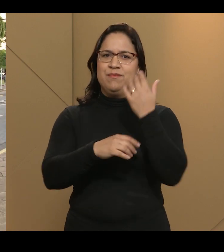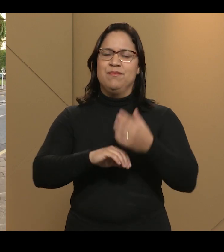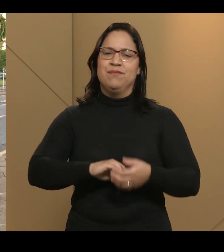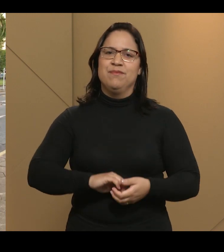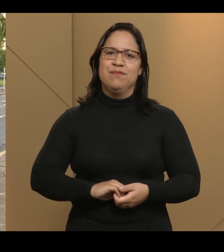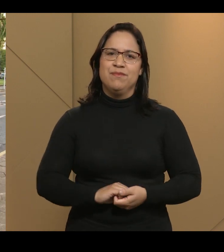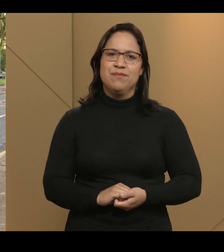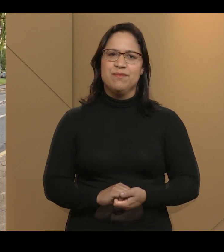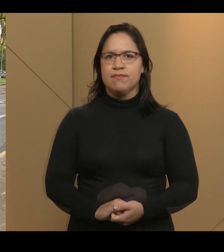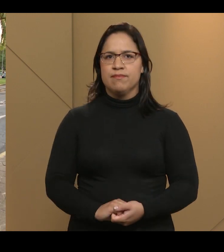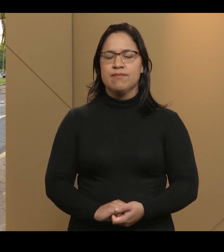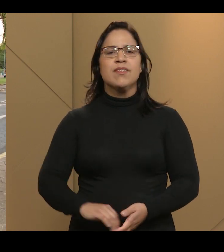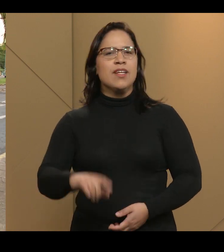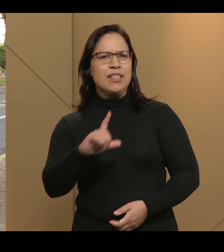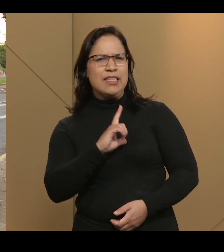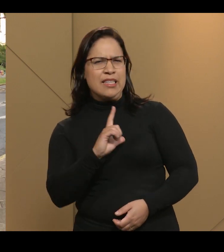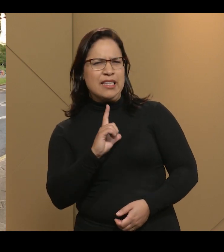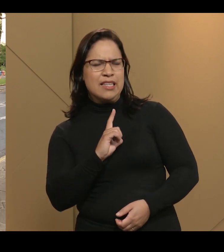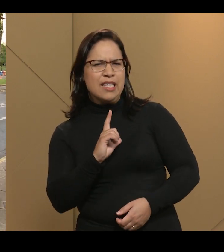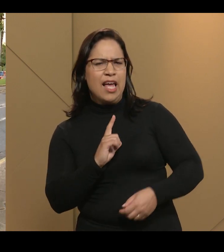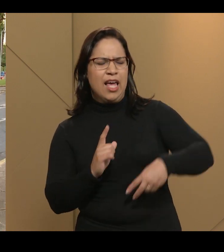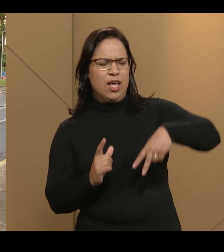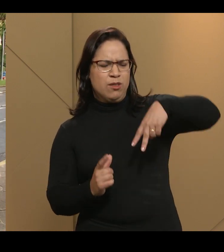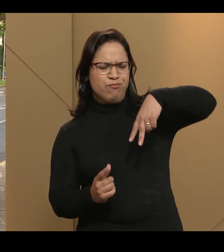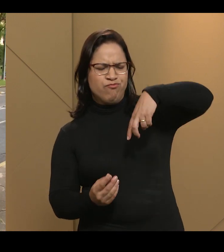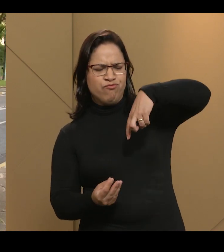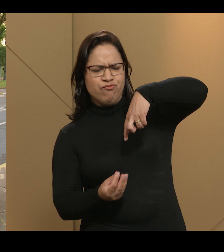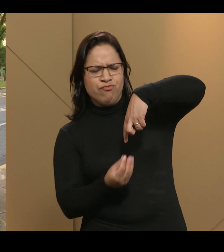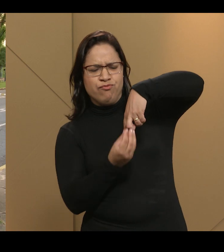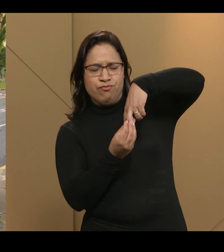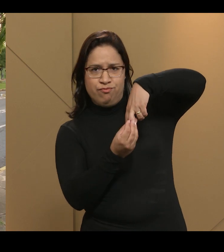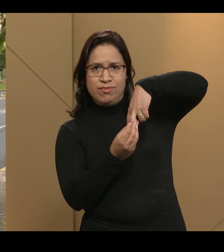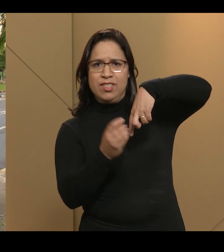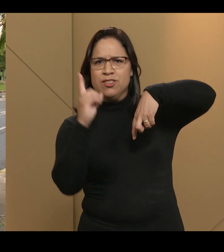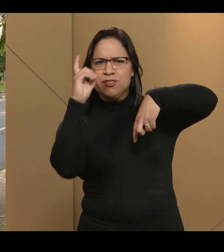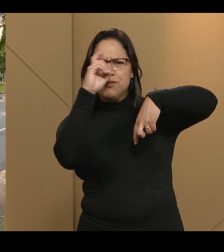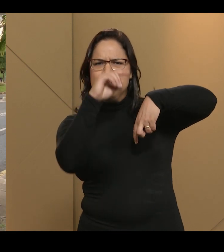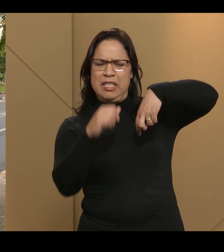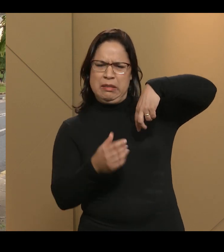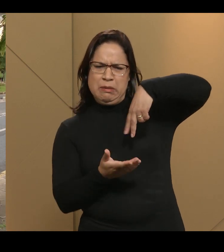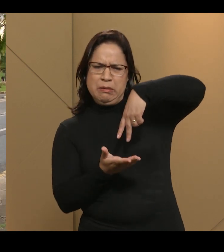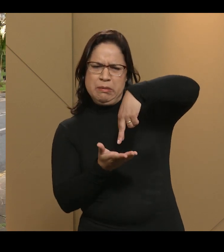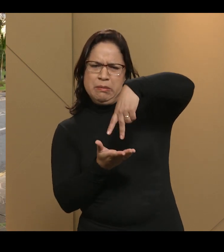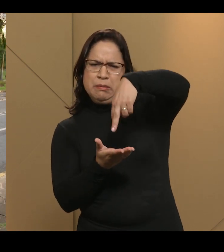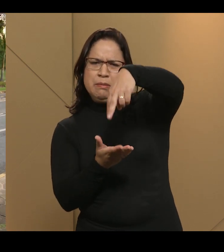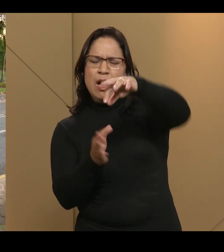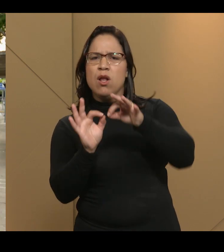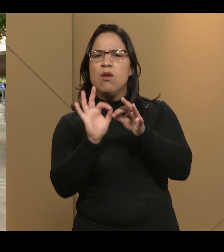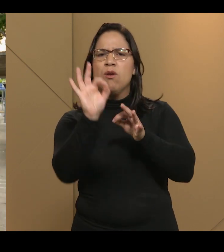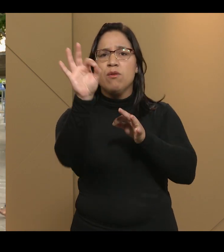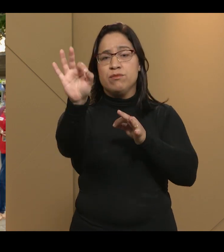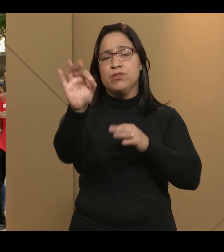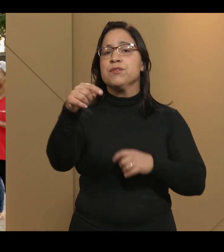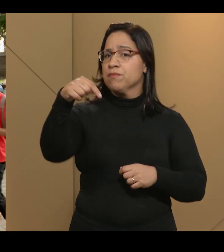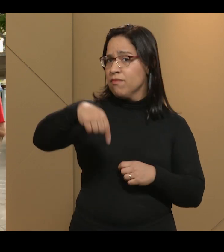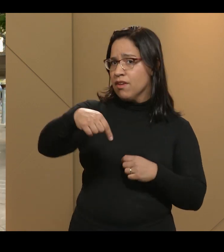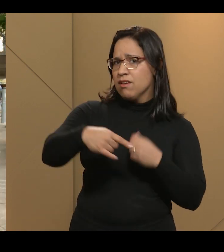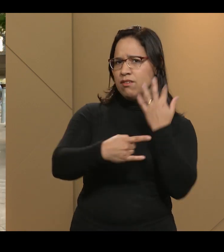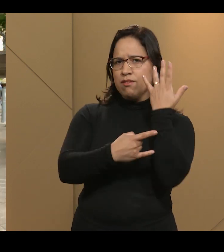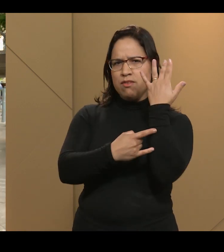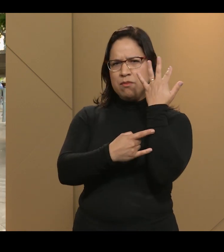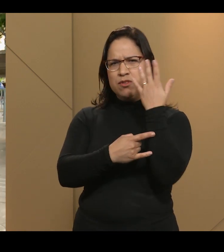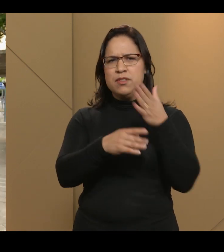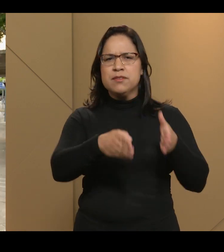no telefone institucional. Tem uma prótese total na perna esquerda, o que me dificulta muito é fazer